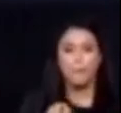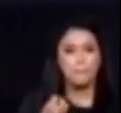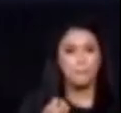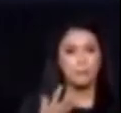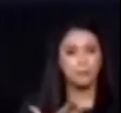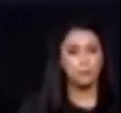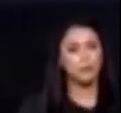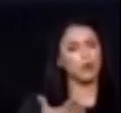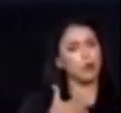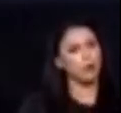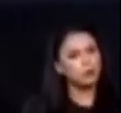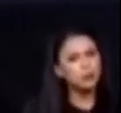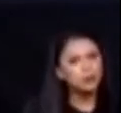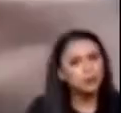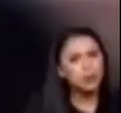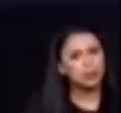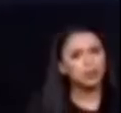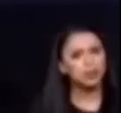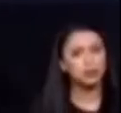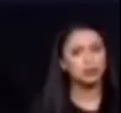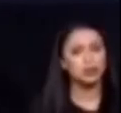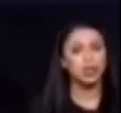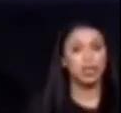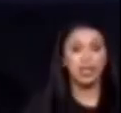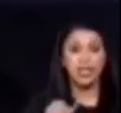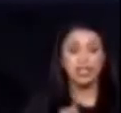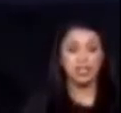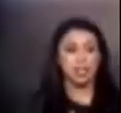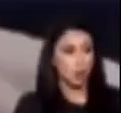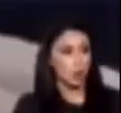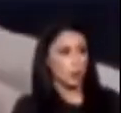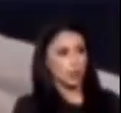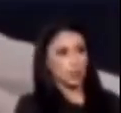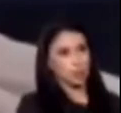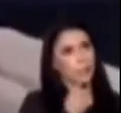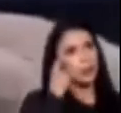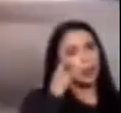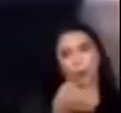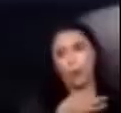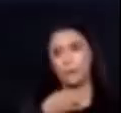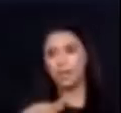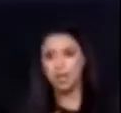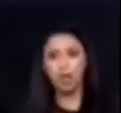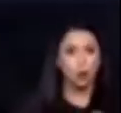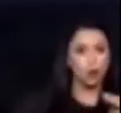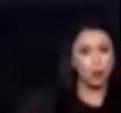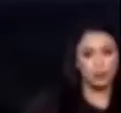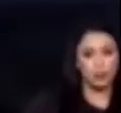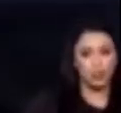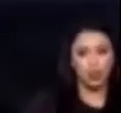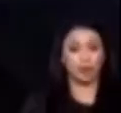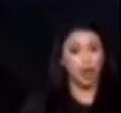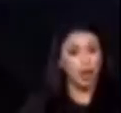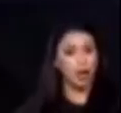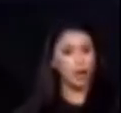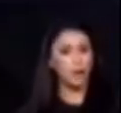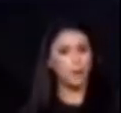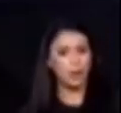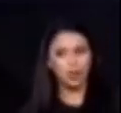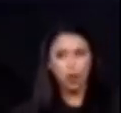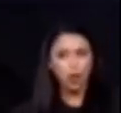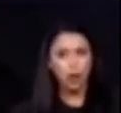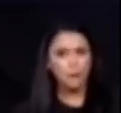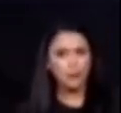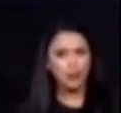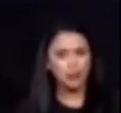Pessoal, ontem o Barroso deu um showzinho midiático, falou dos bilhões que a Lava Jato recuperou, criticando essas decisões